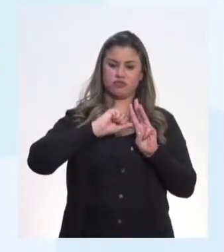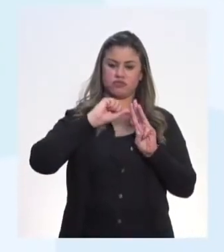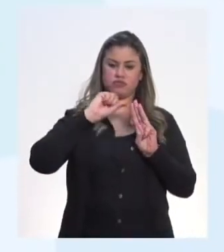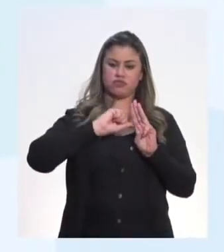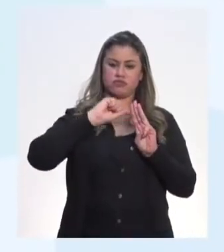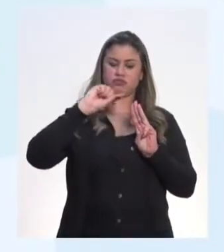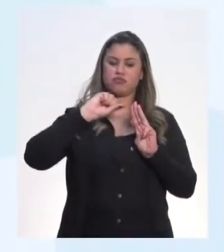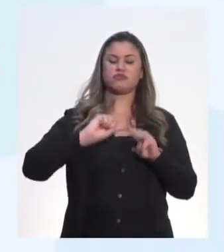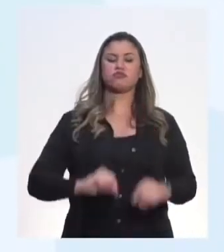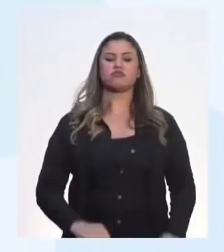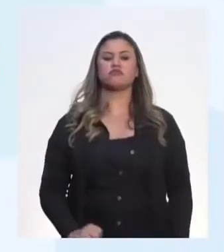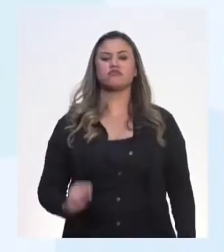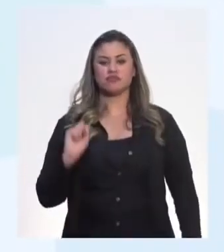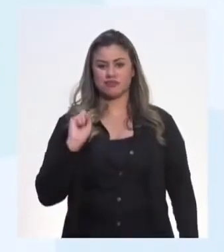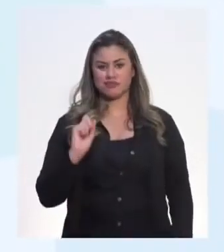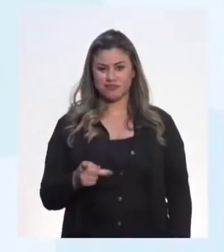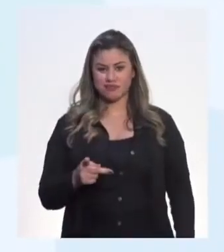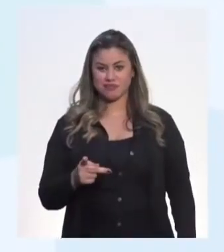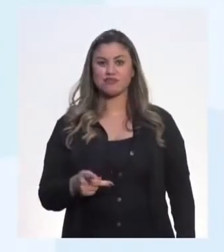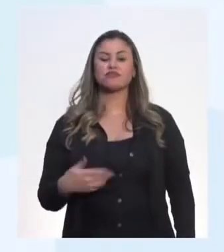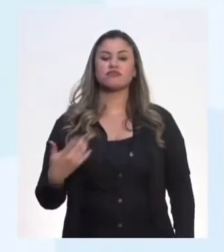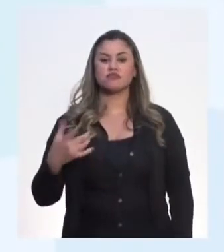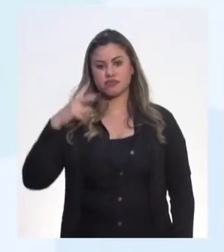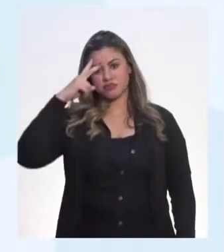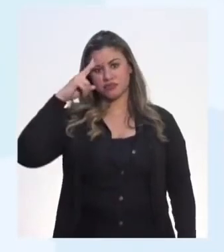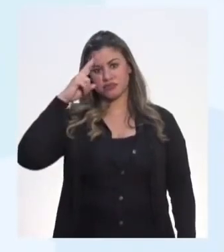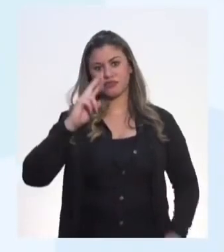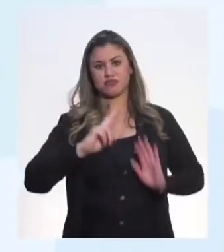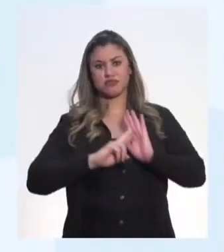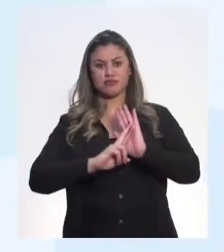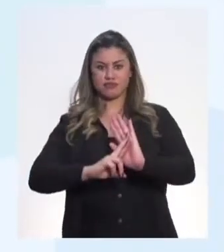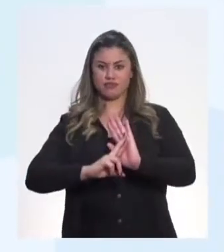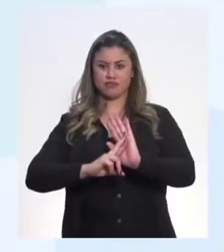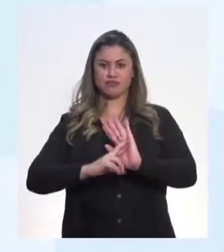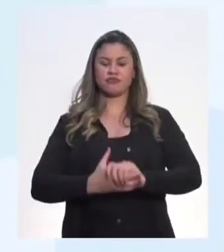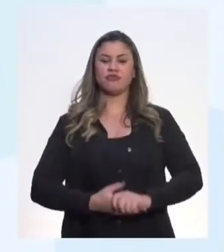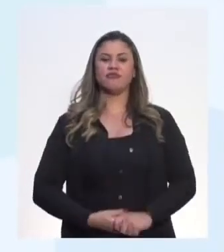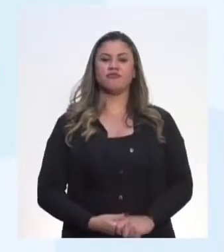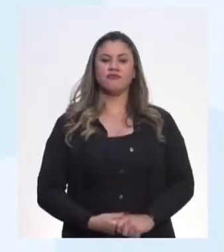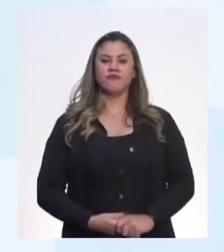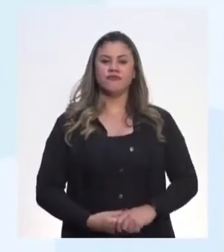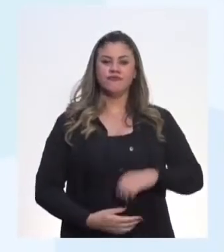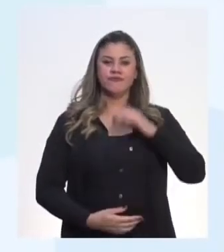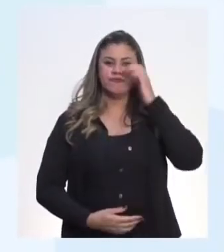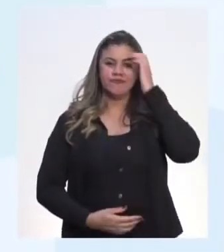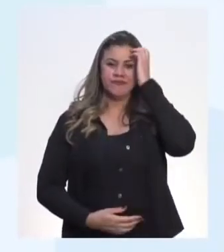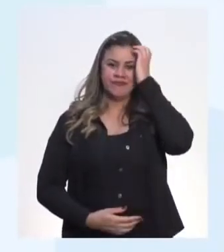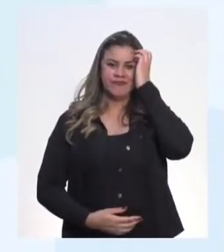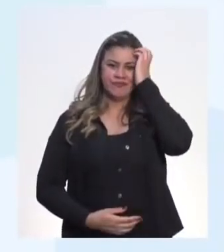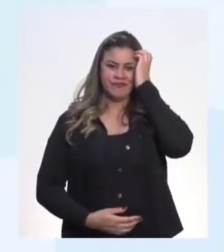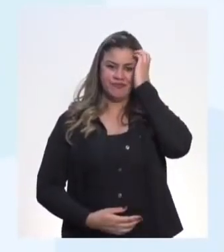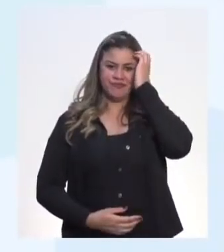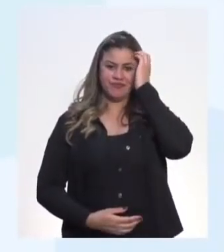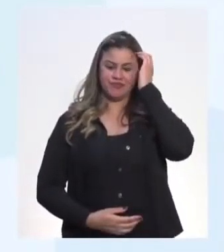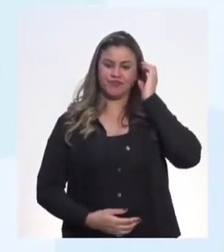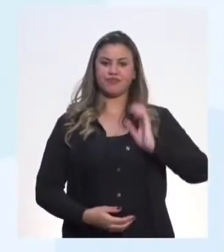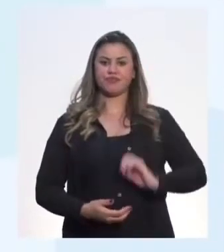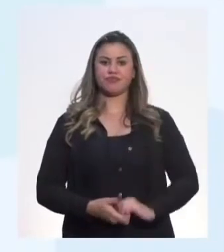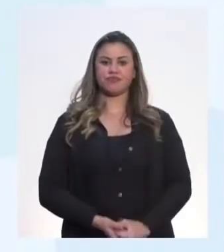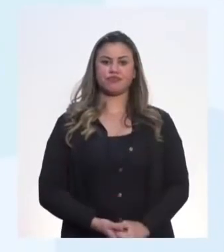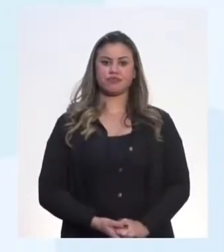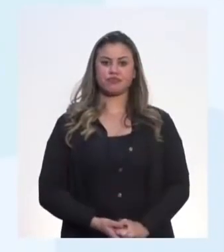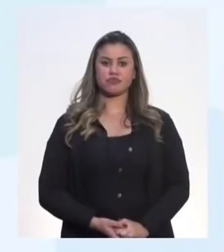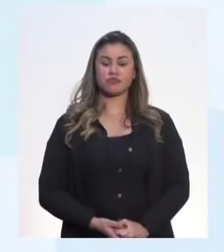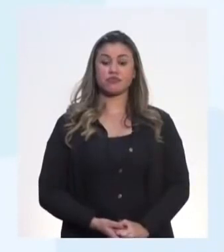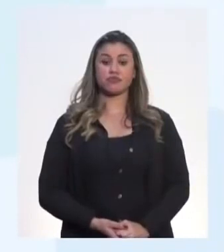certo é só lembrando as representações Então essa é a primeira informação Qual